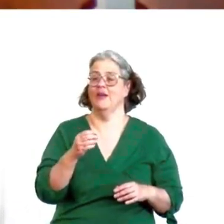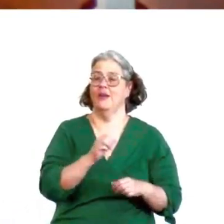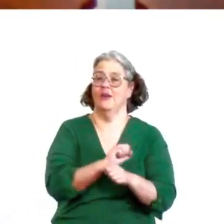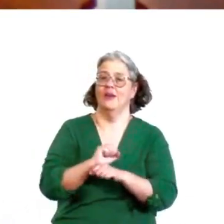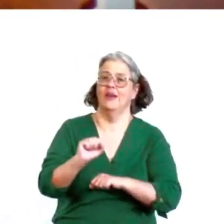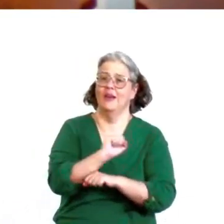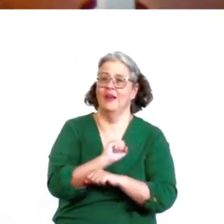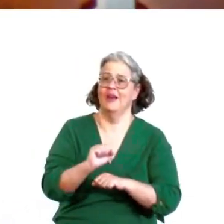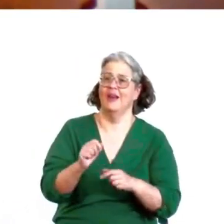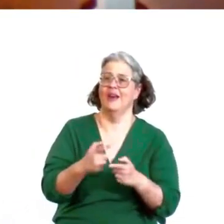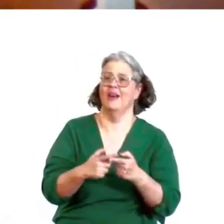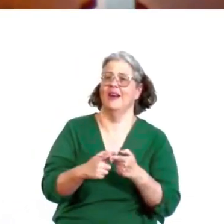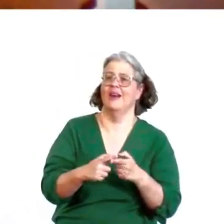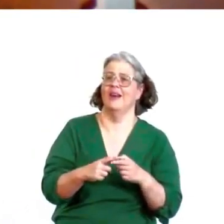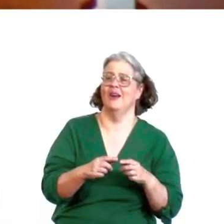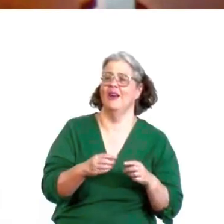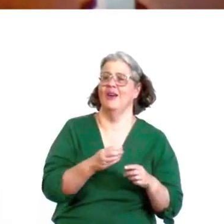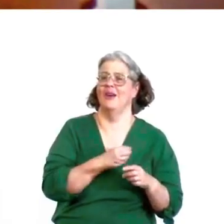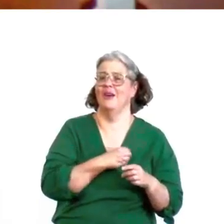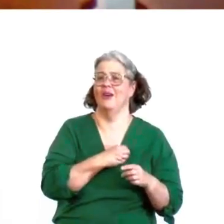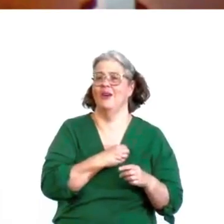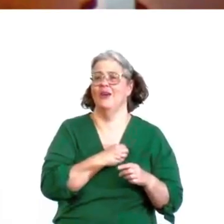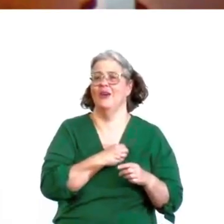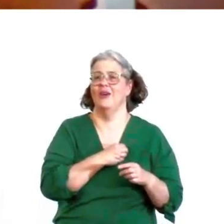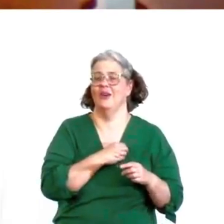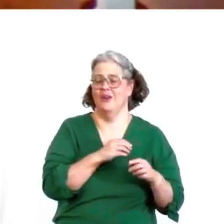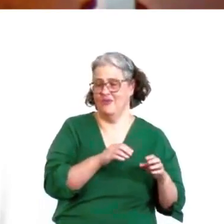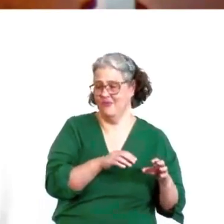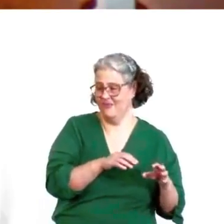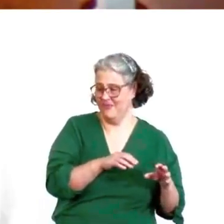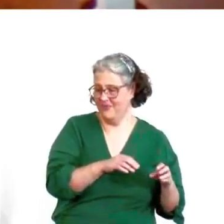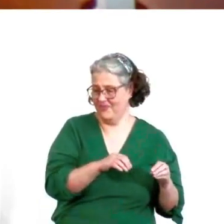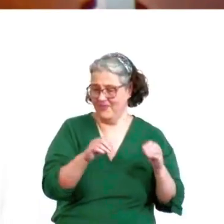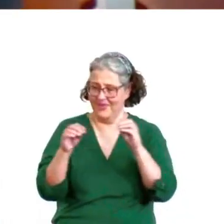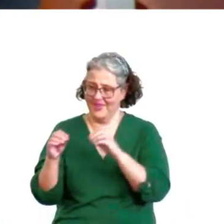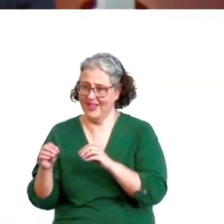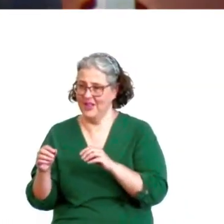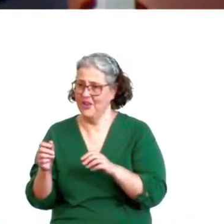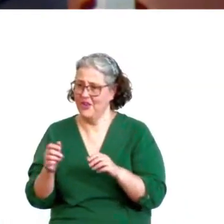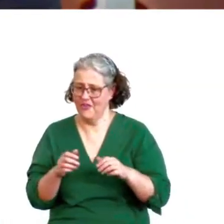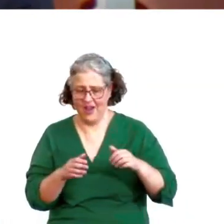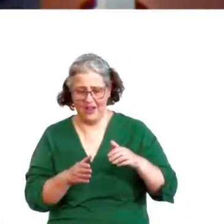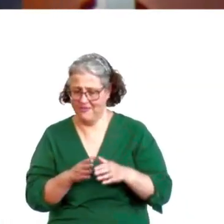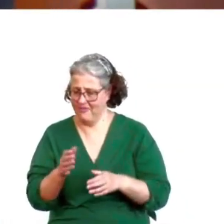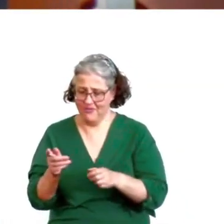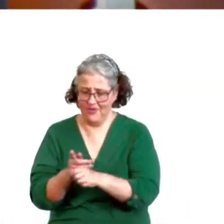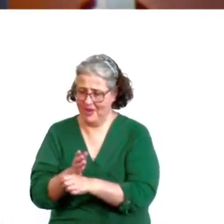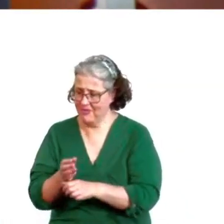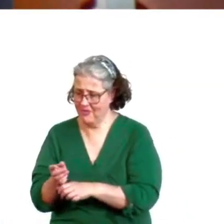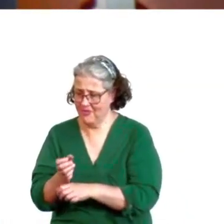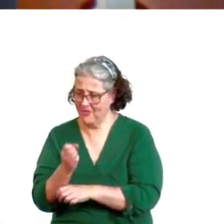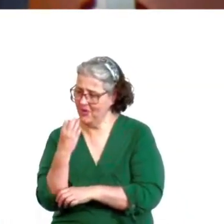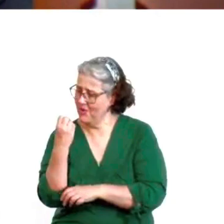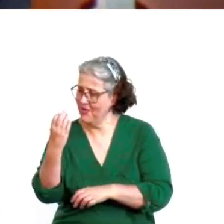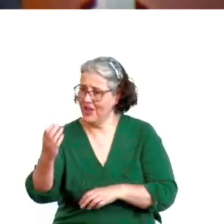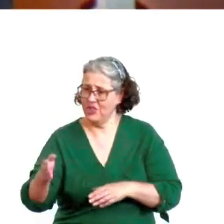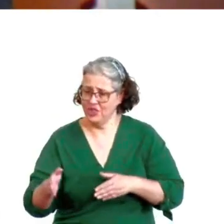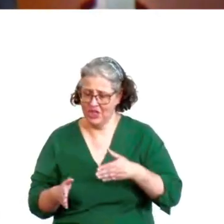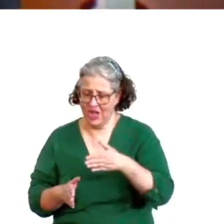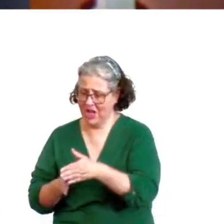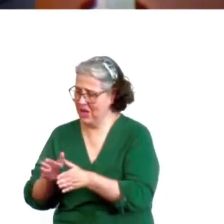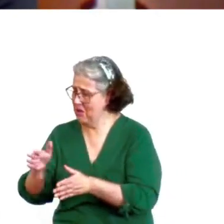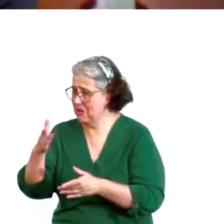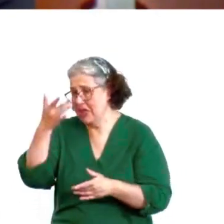levá-los nesse destino ainda desconhecido, e parar em Arã, e não sendo